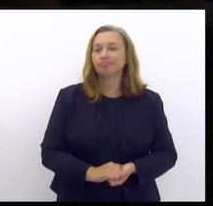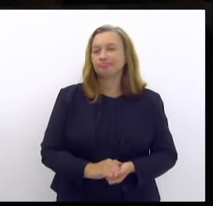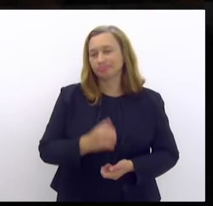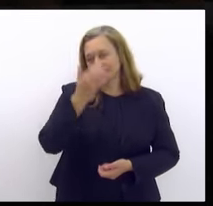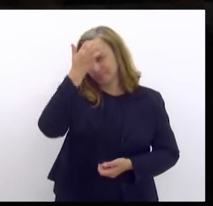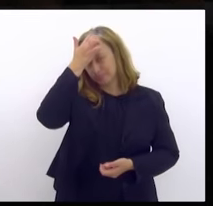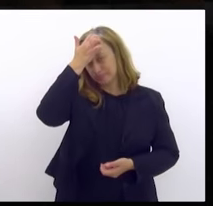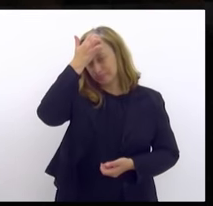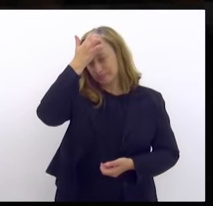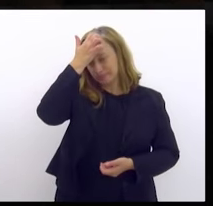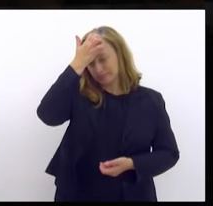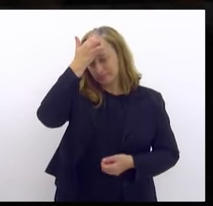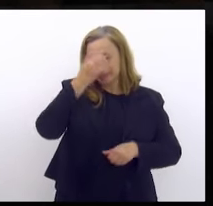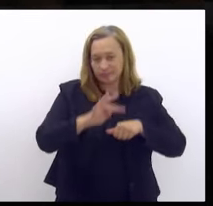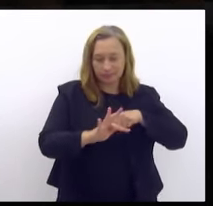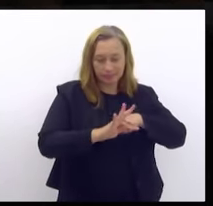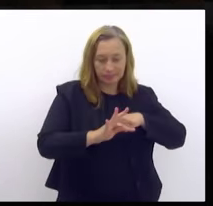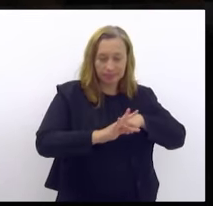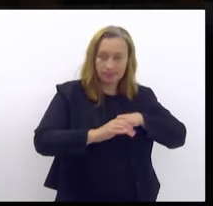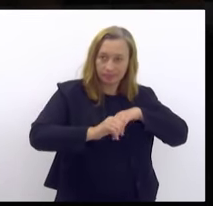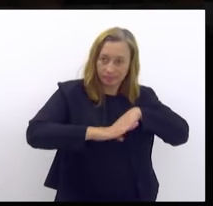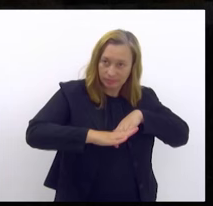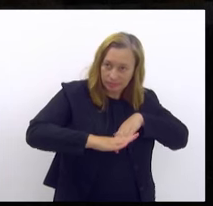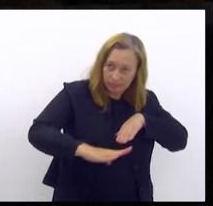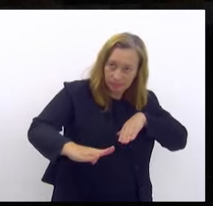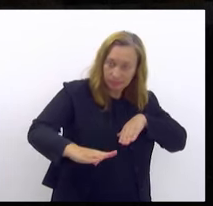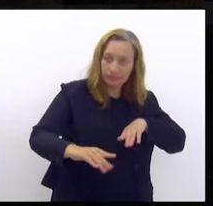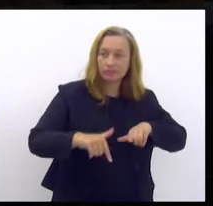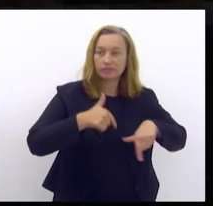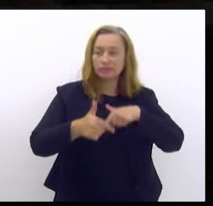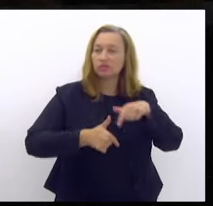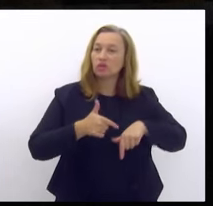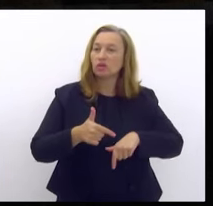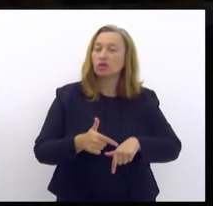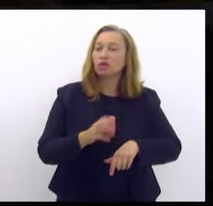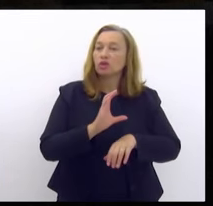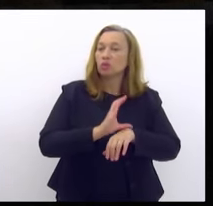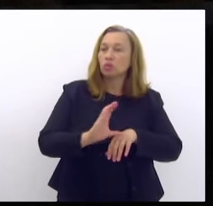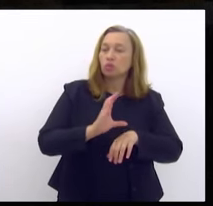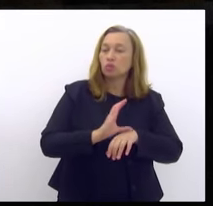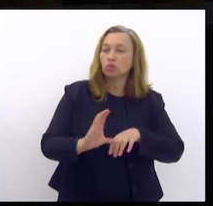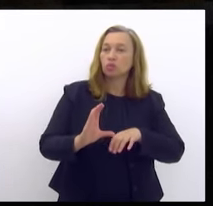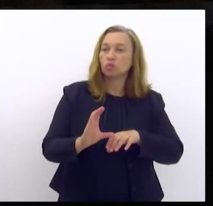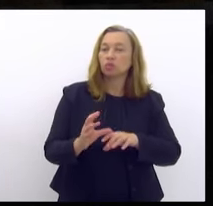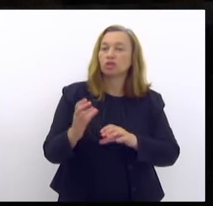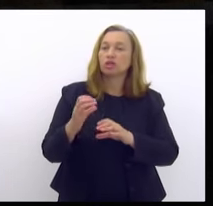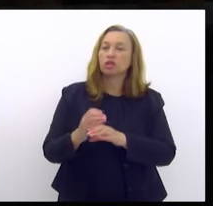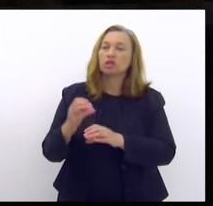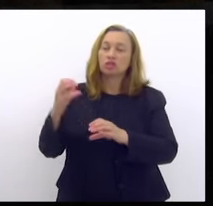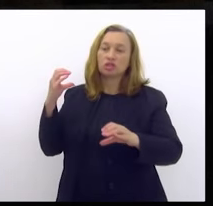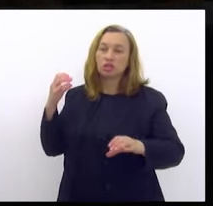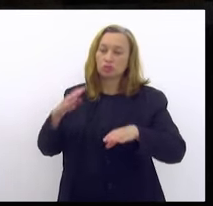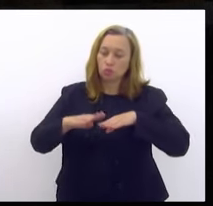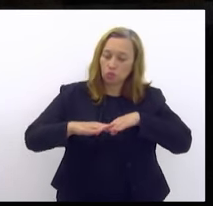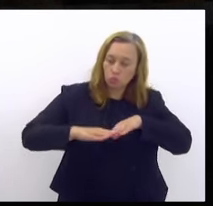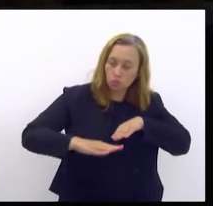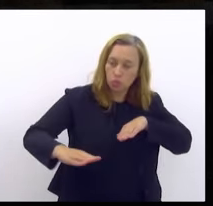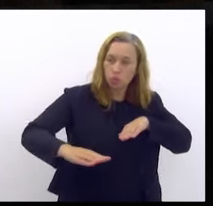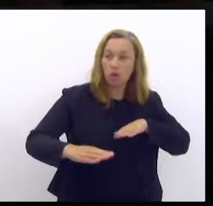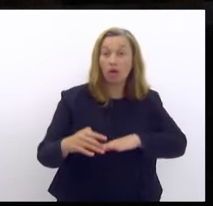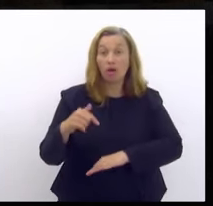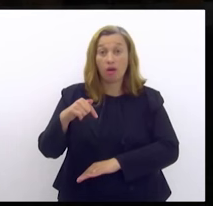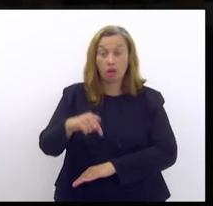exercendo a função de técnico de estradas, eu fiz o curso de engenharia operacional de estradas